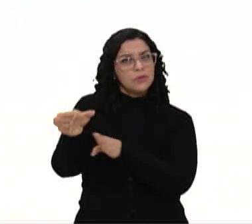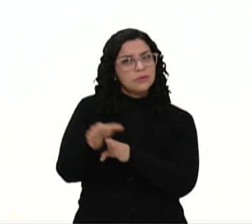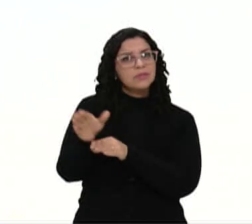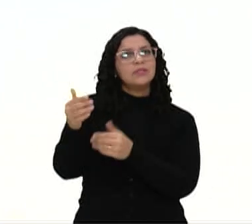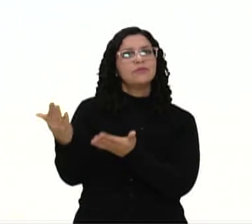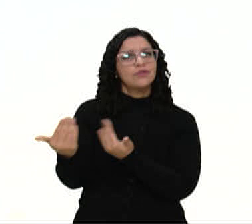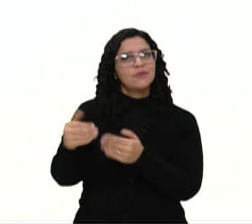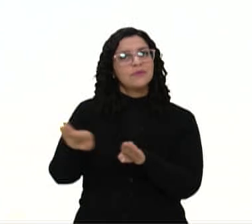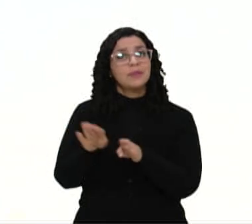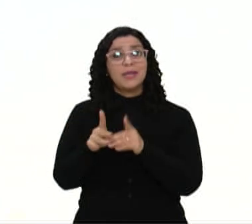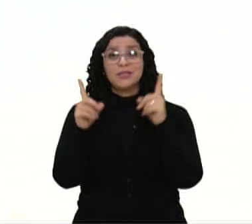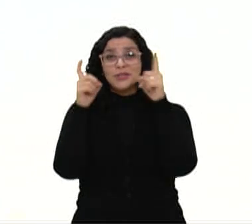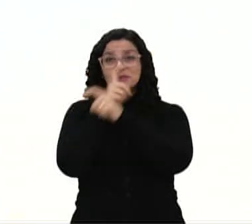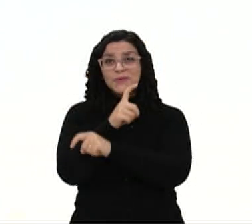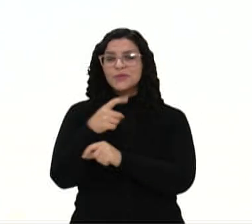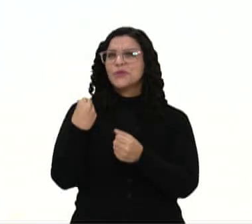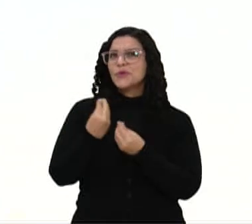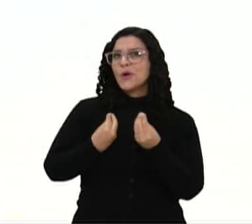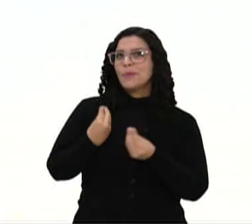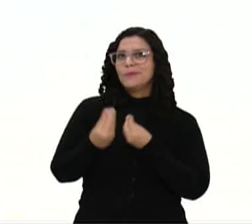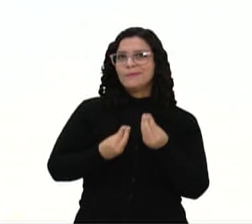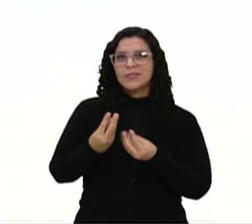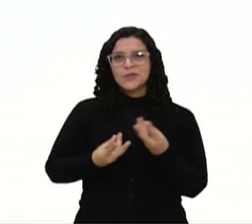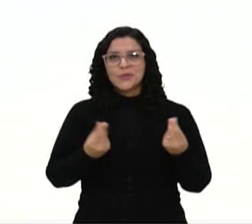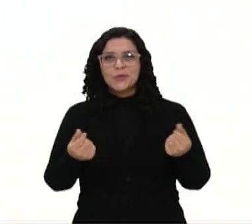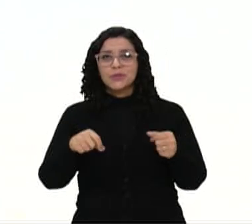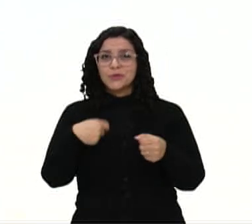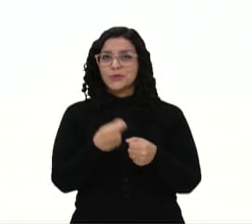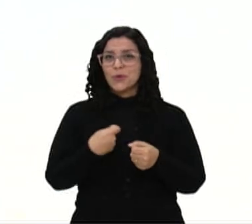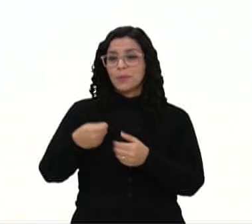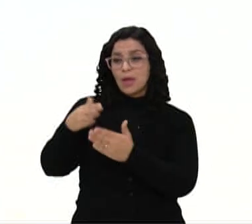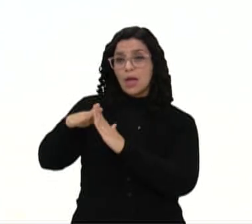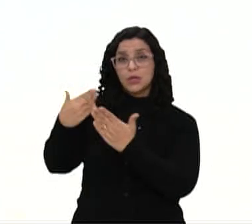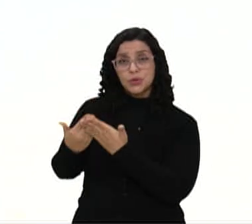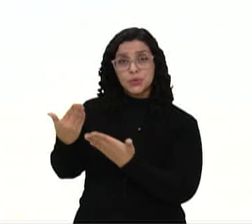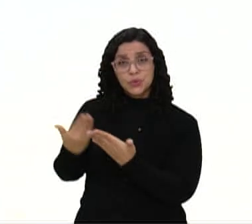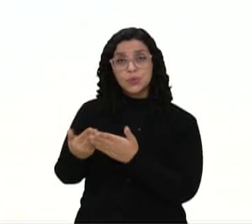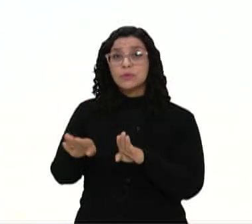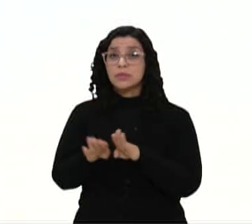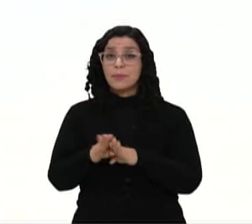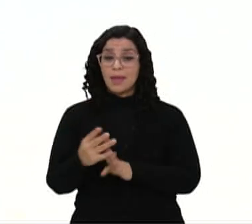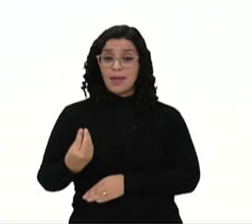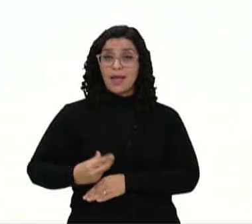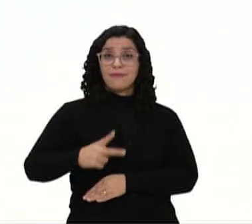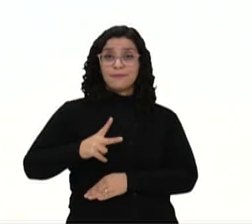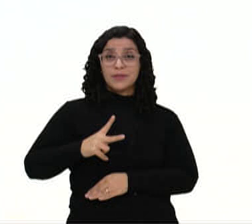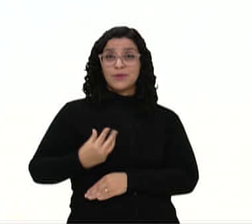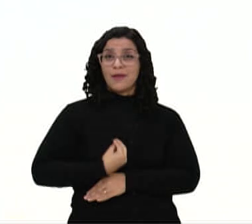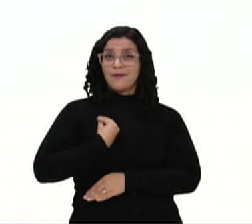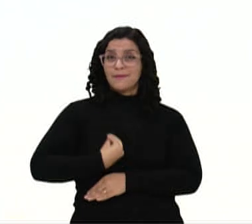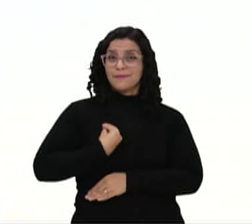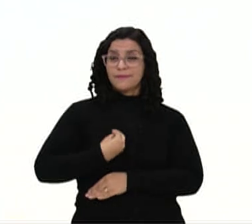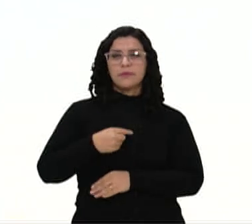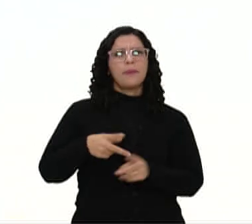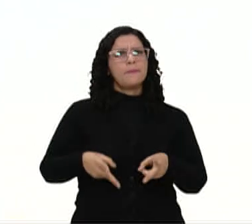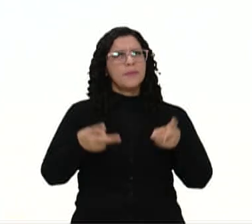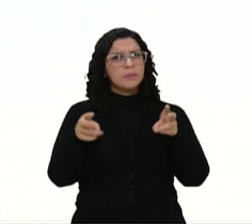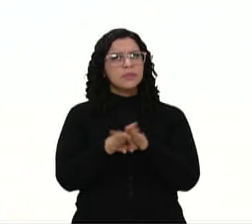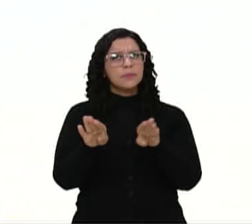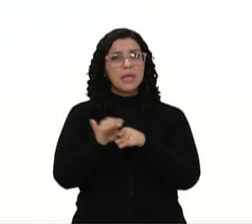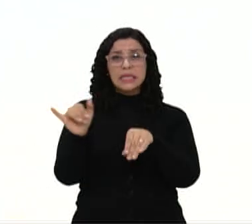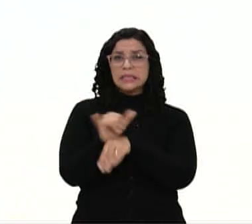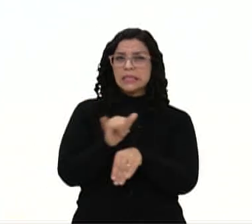jovens que têm dificuldade para lidar com questões relacionadas aos estudos ou à própria vida. Reconhecemos